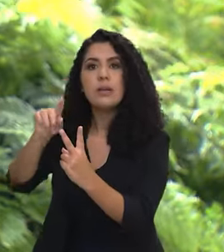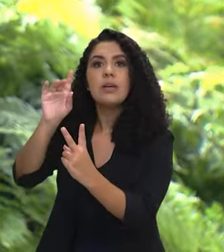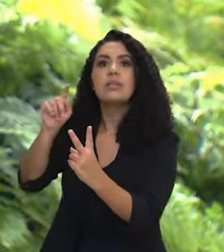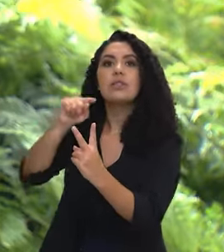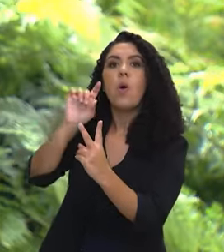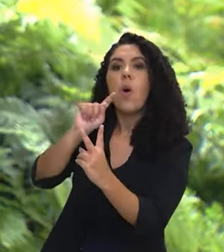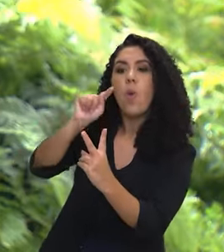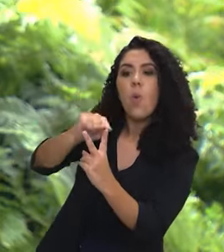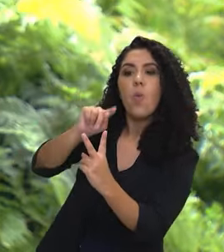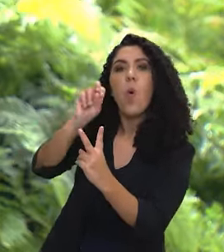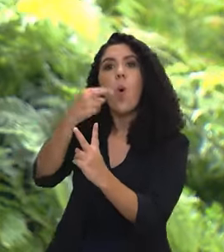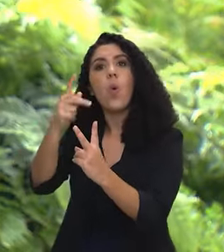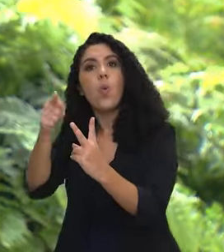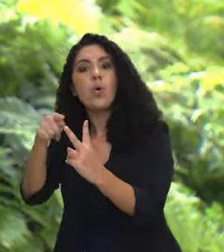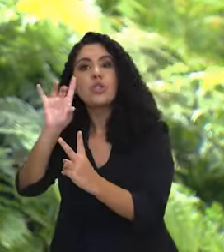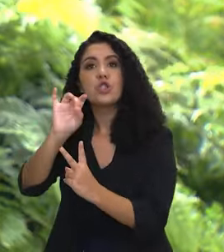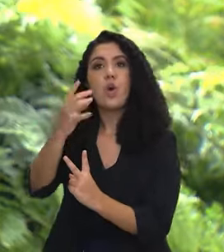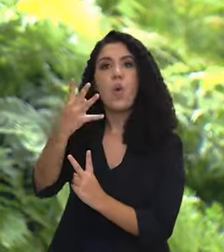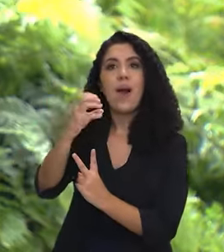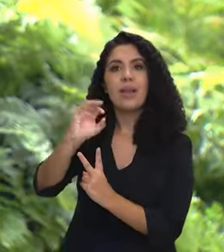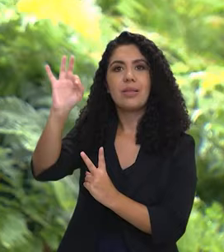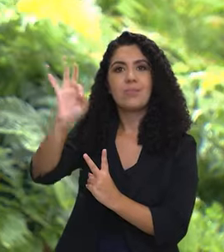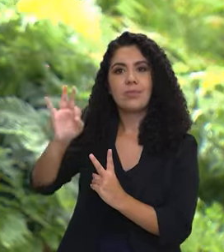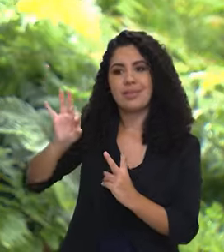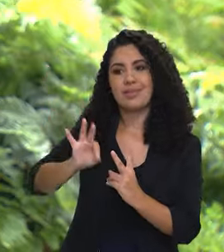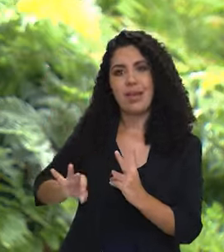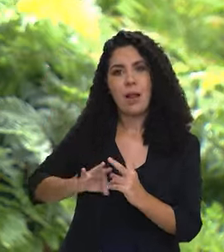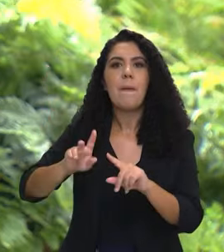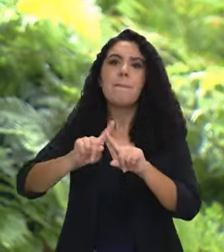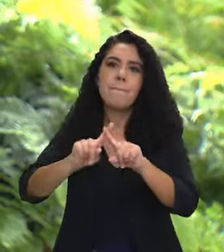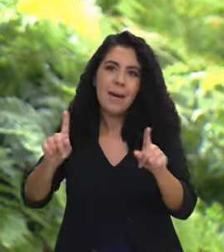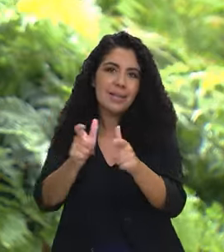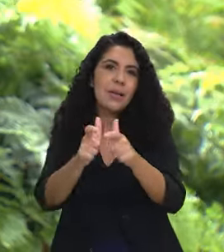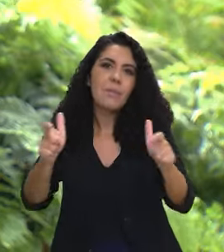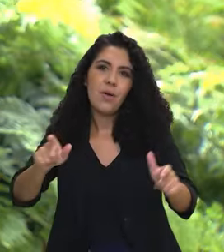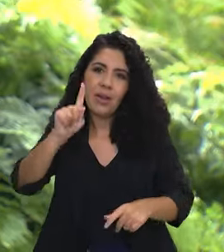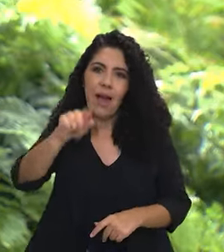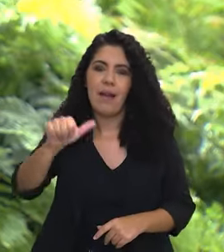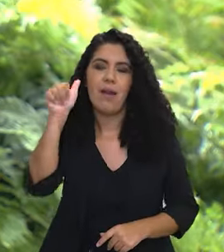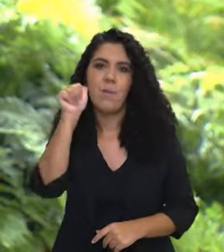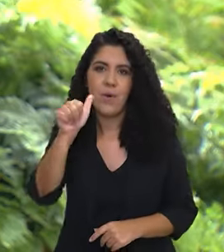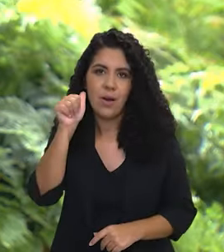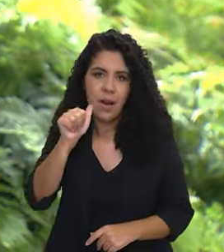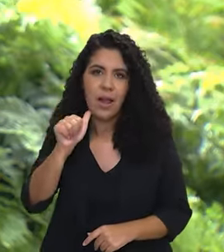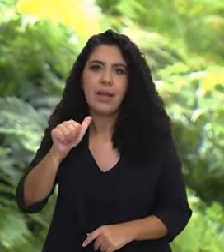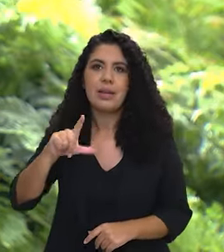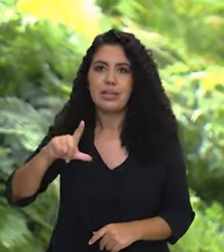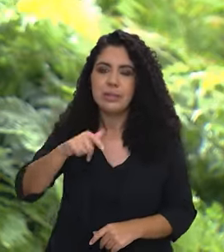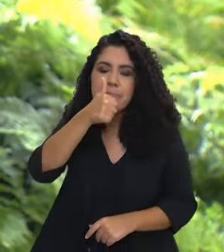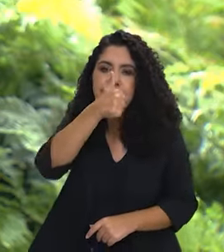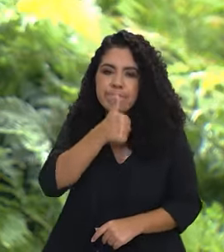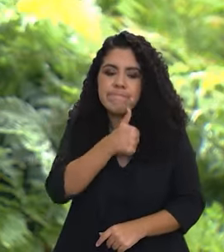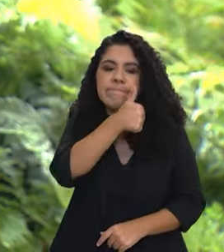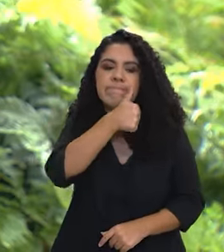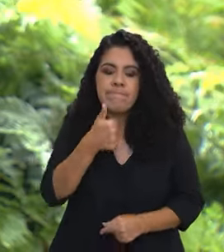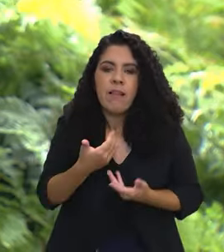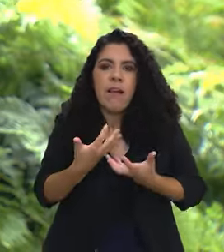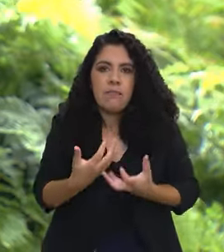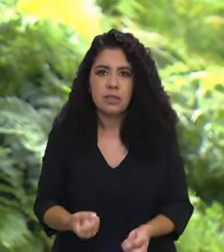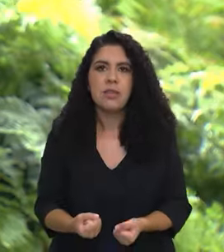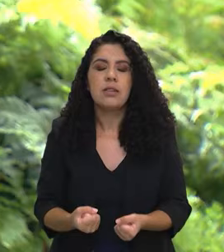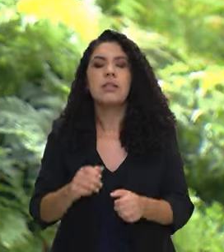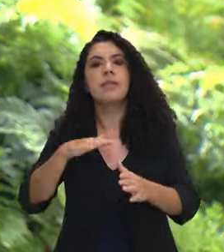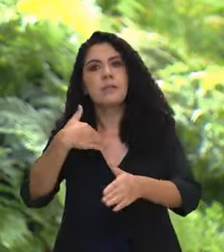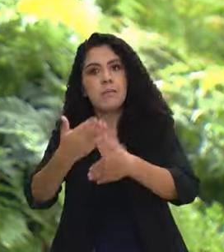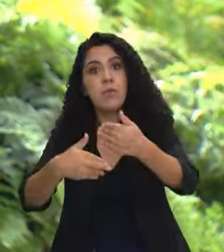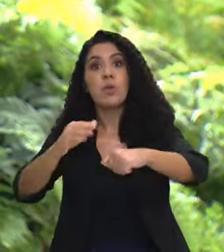apenas 40% da remuneração. Novamente, são as mulheres que costumam, né, que costumavam fazer, esse sacrifício. Aí